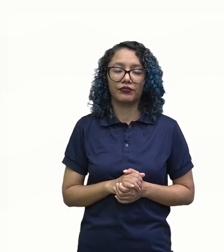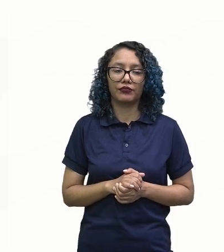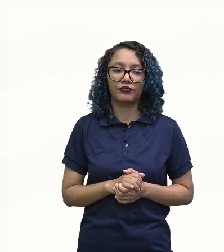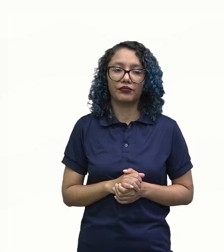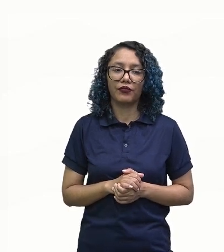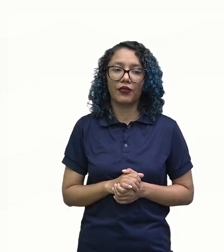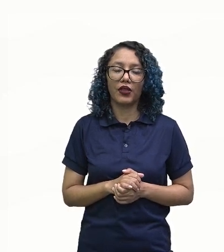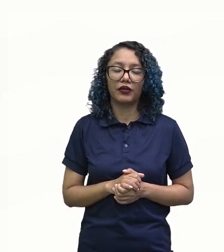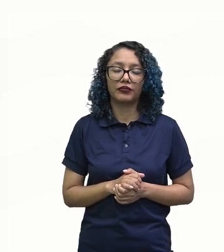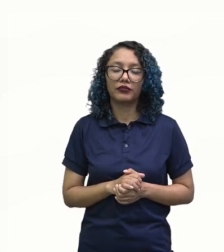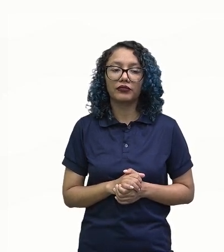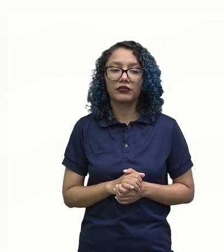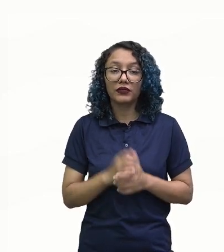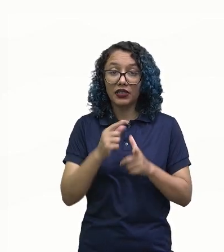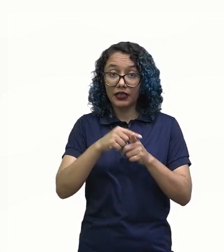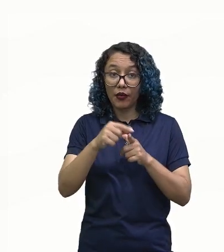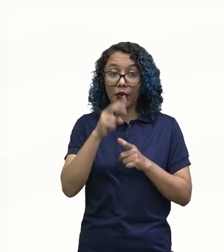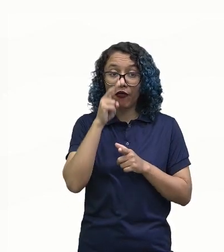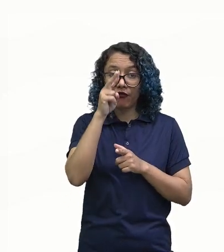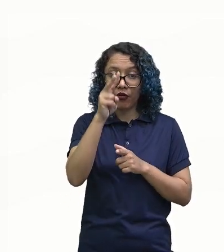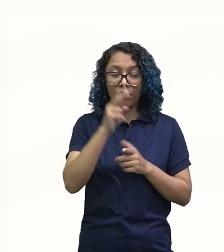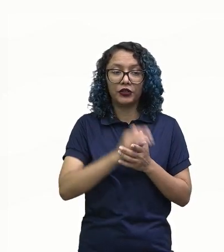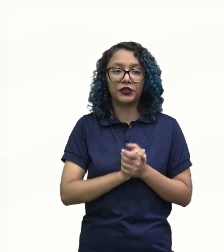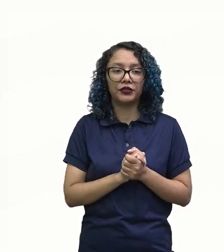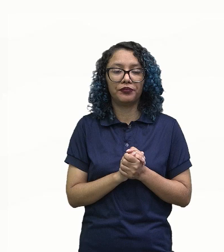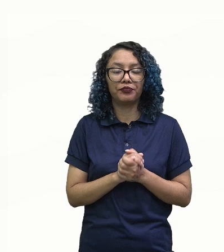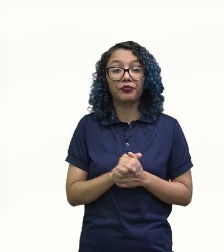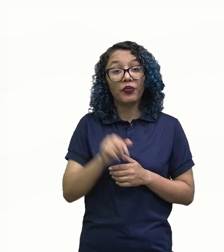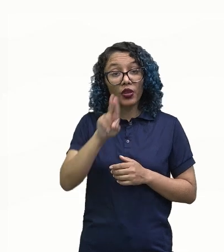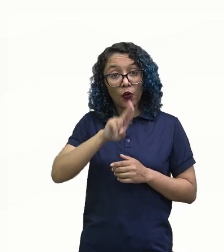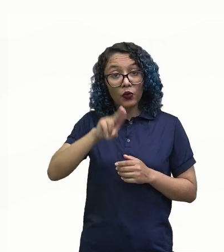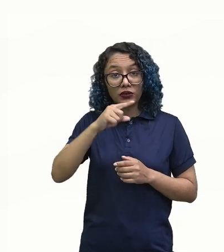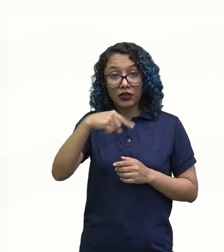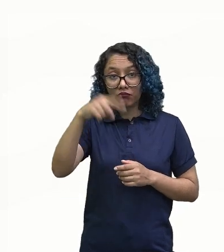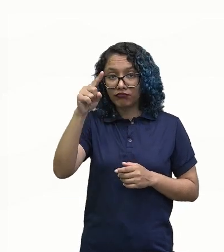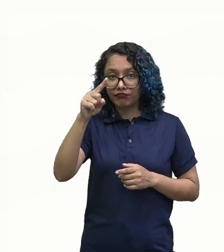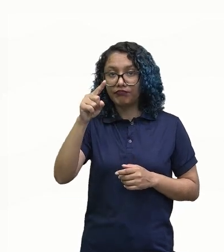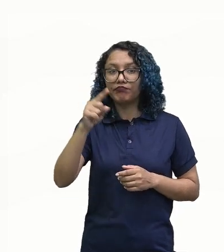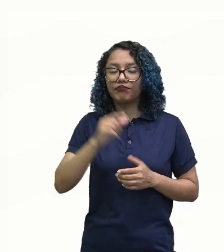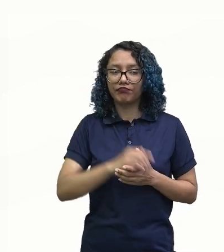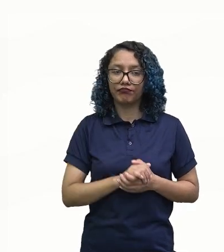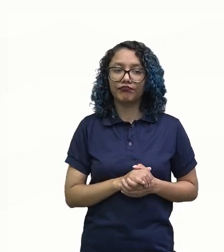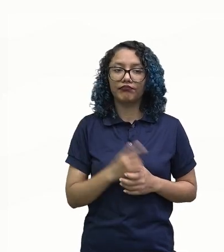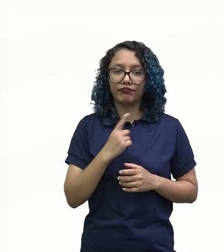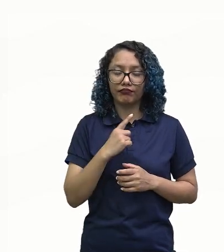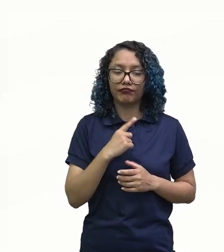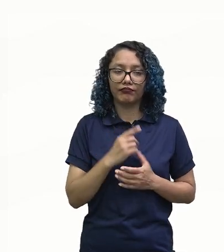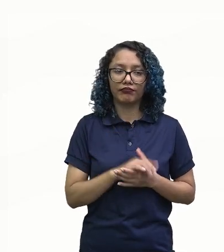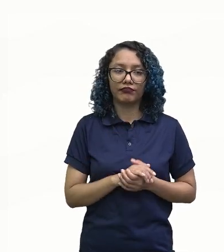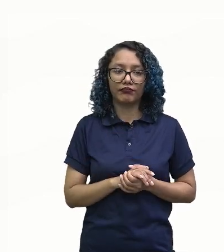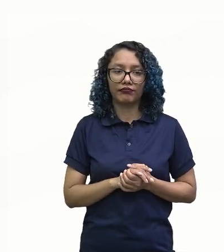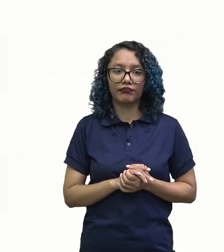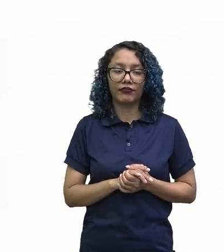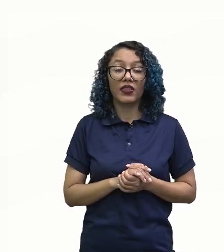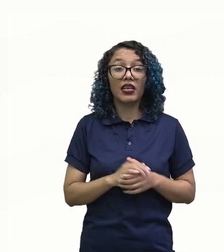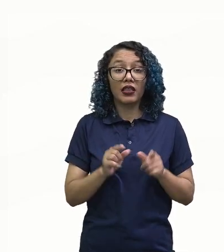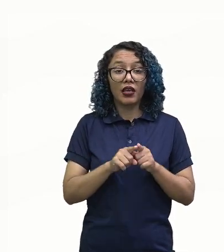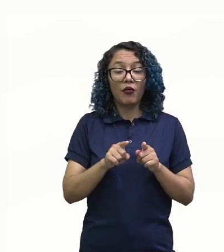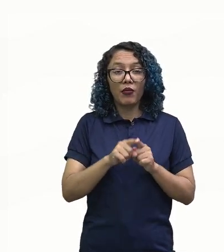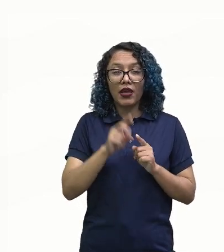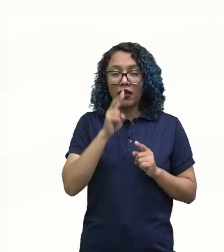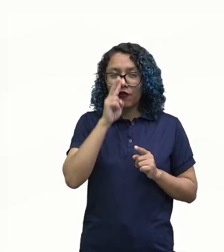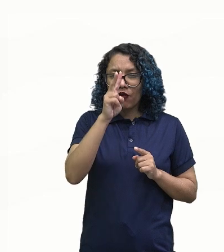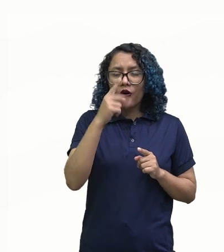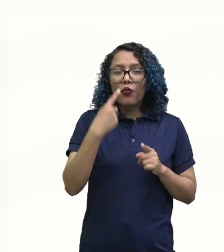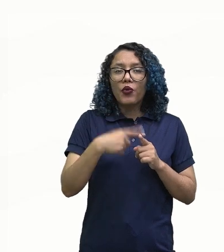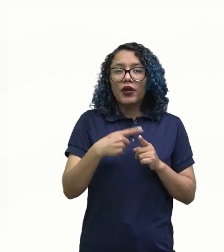aqui, identificado pelo acento tônico, pelo acento gráfico que está aí. Ao mesmo tempo, ele é tônico porque no momento